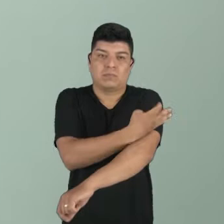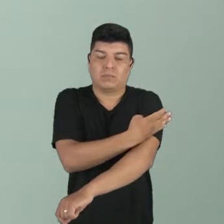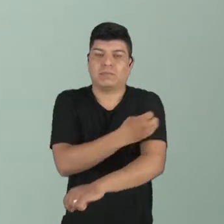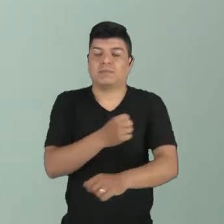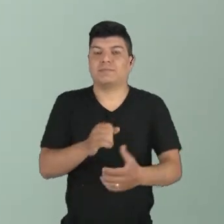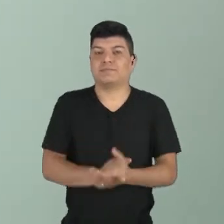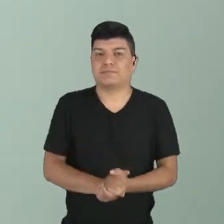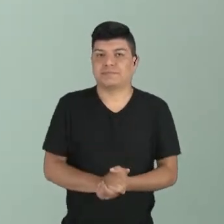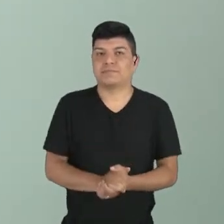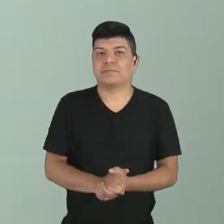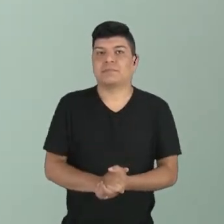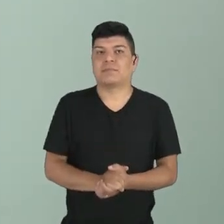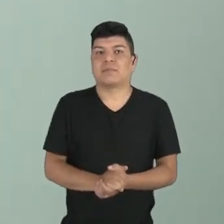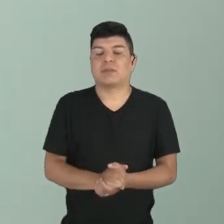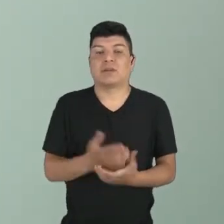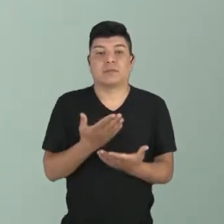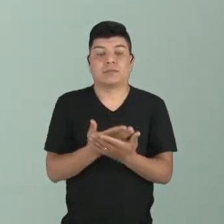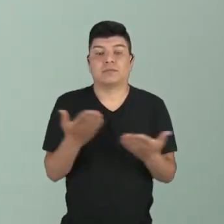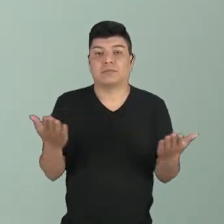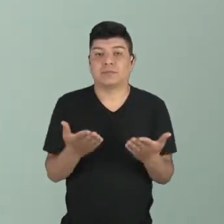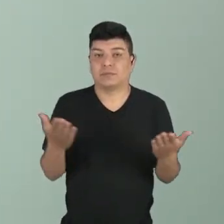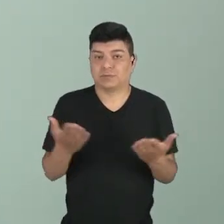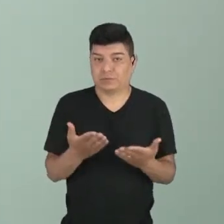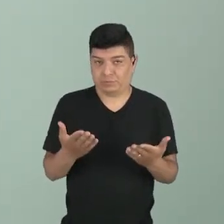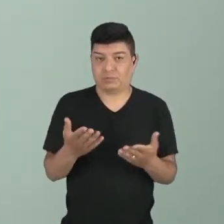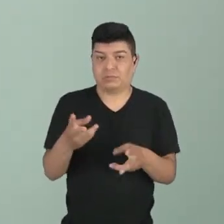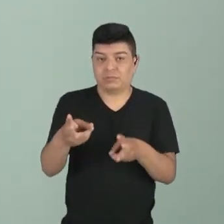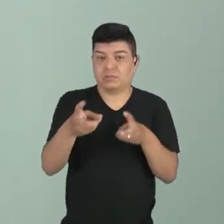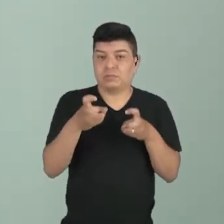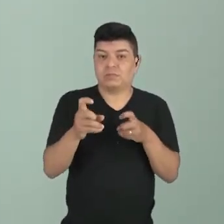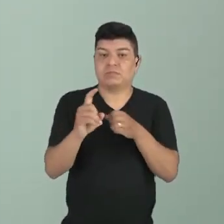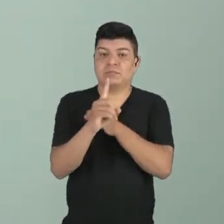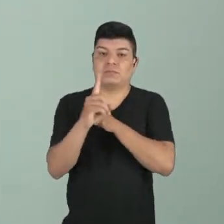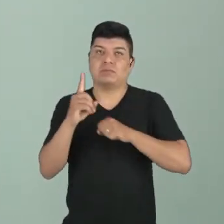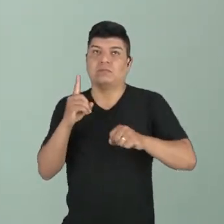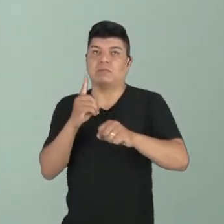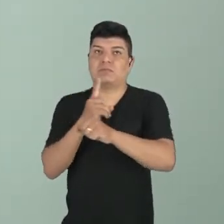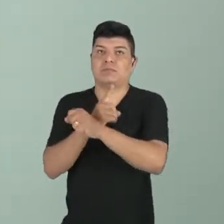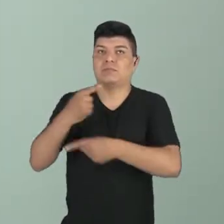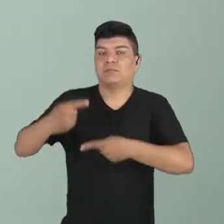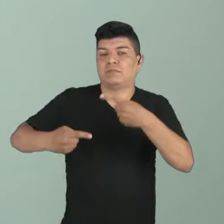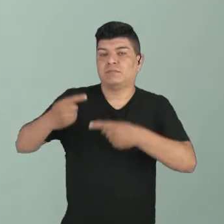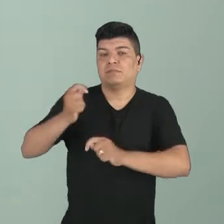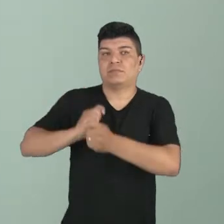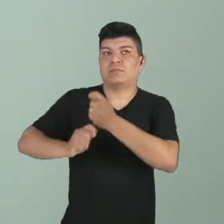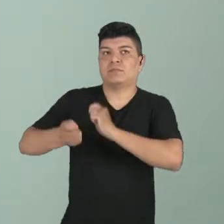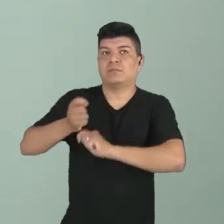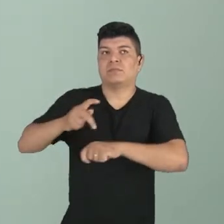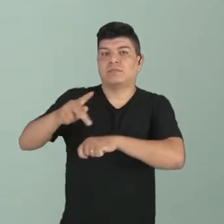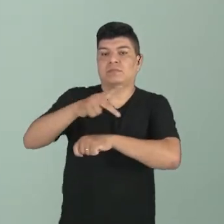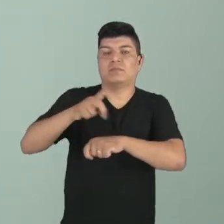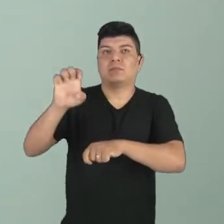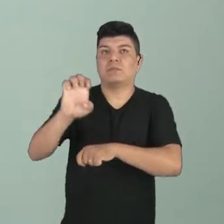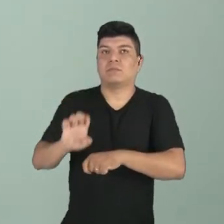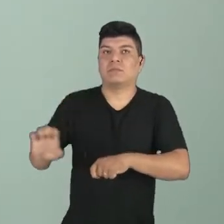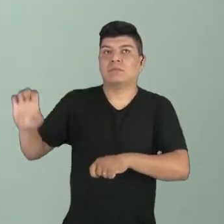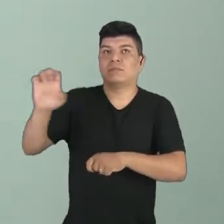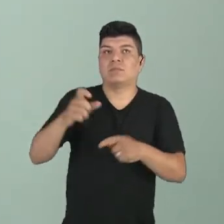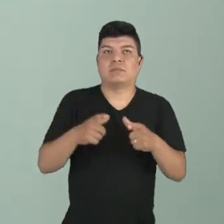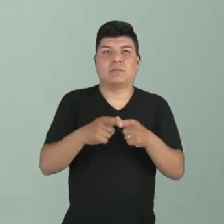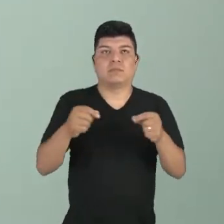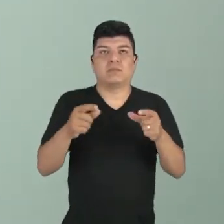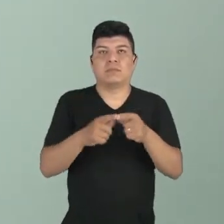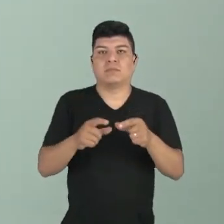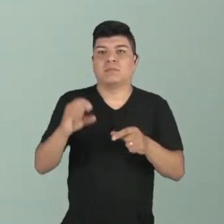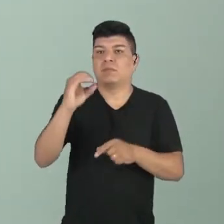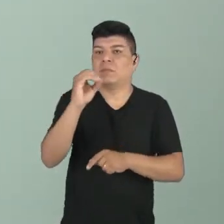Fundamental e o nosso estudo de hoje é aspectos sociais políticos e econômicos nos países europeus asiáticos